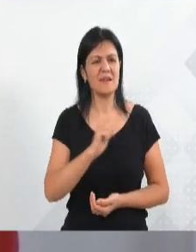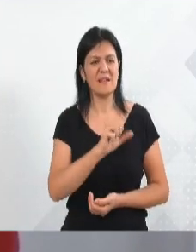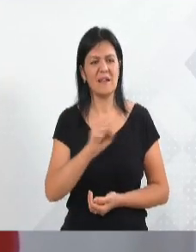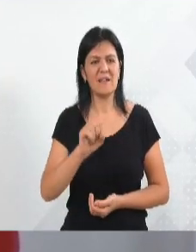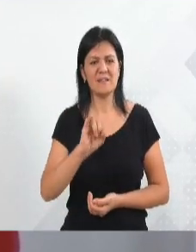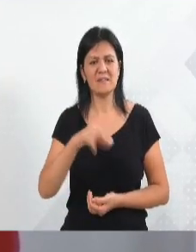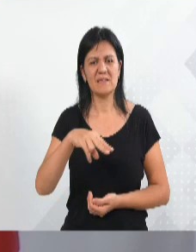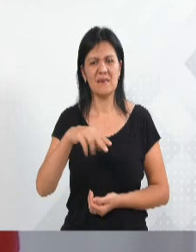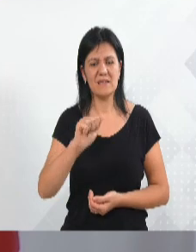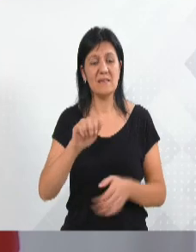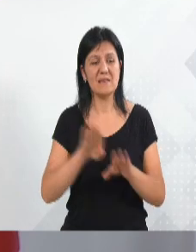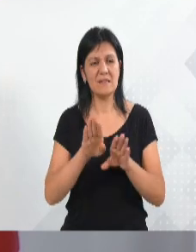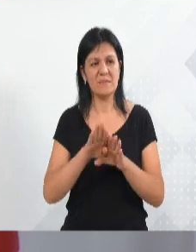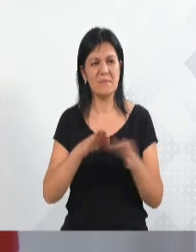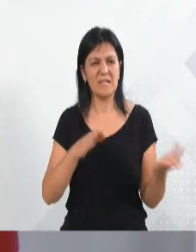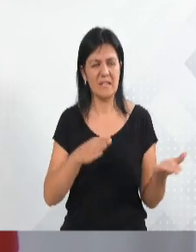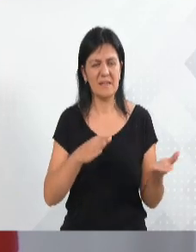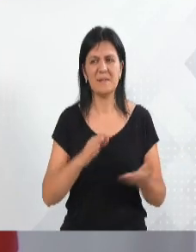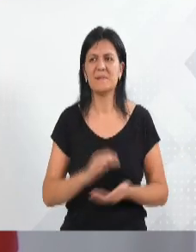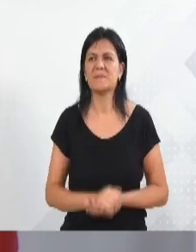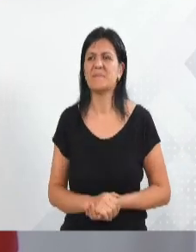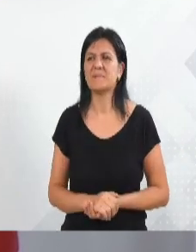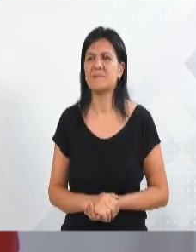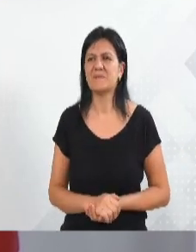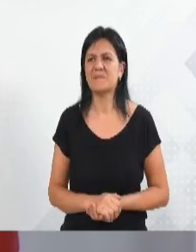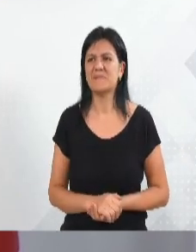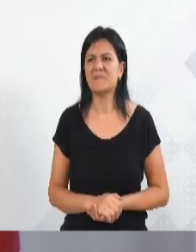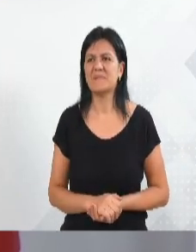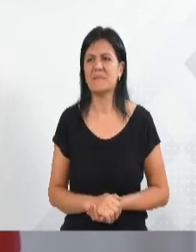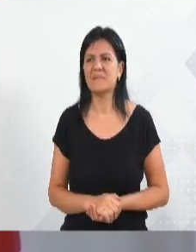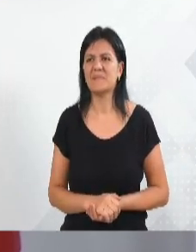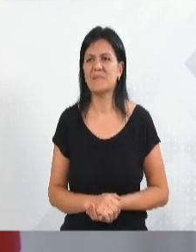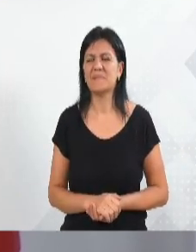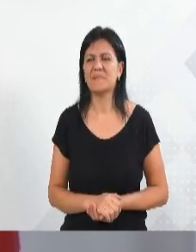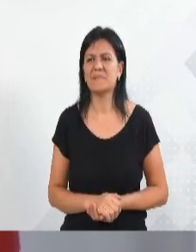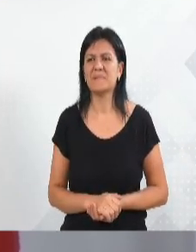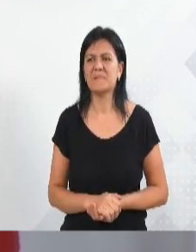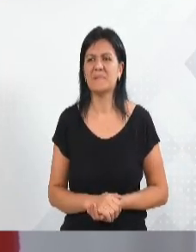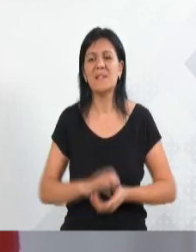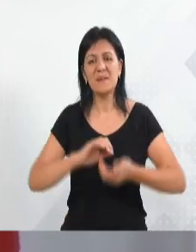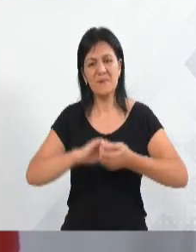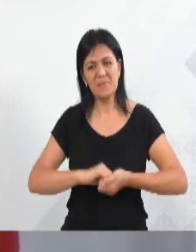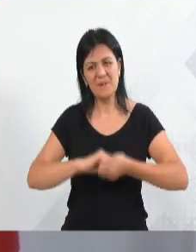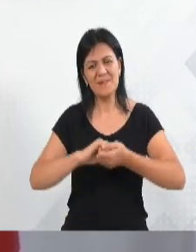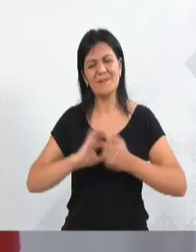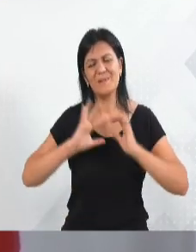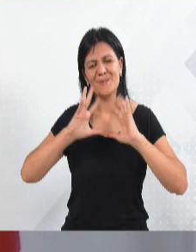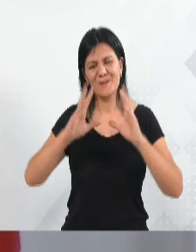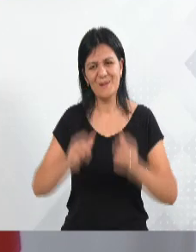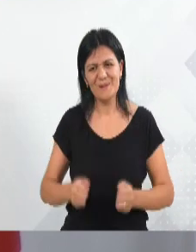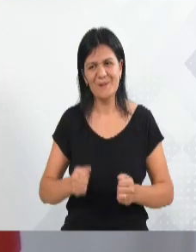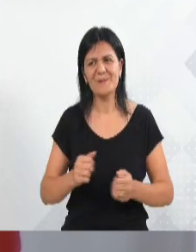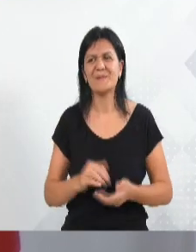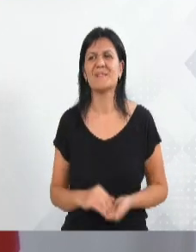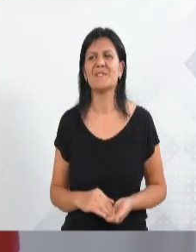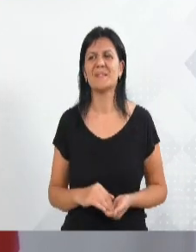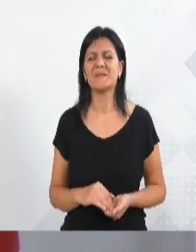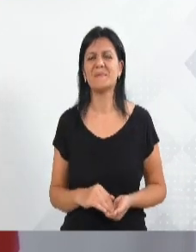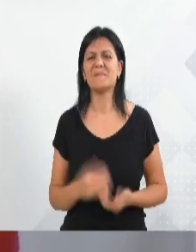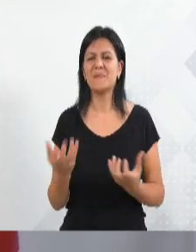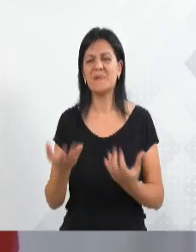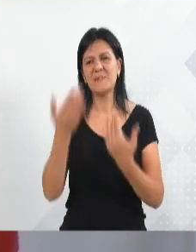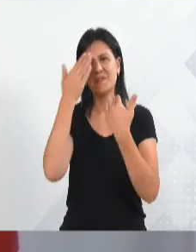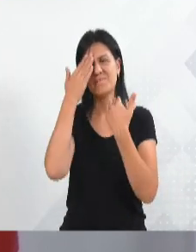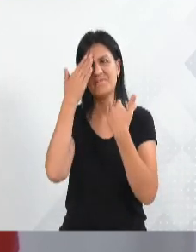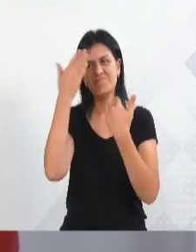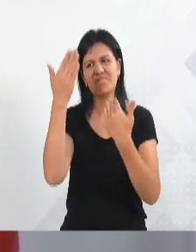tenente Uger, é isso? Utzer. Cumprimentando a todos, então, queria